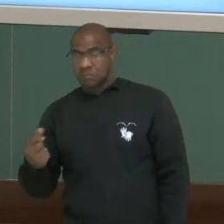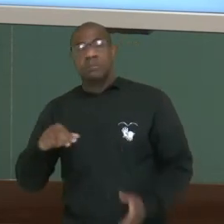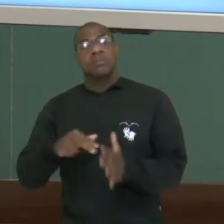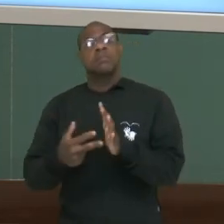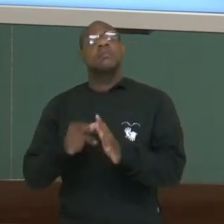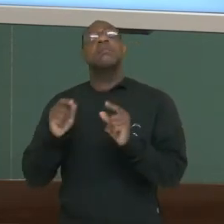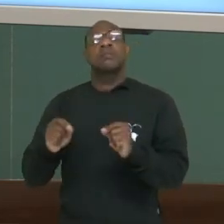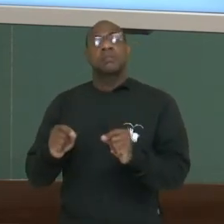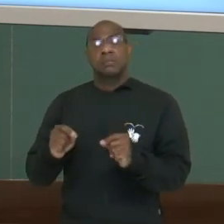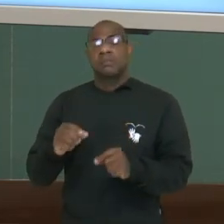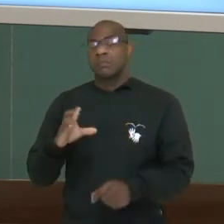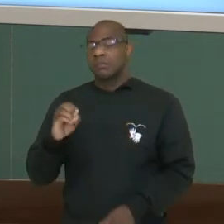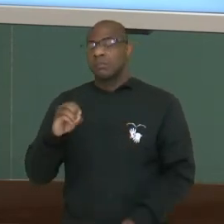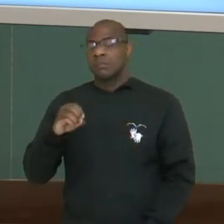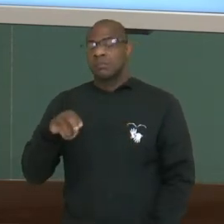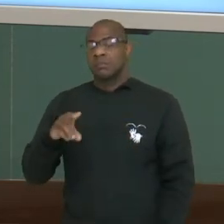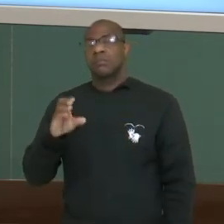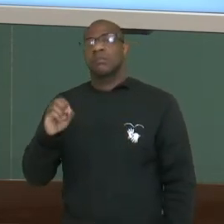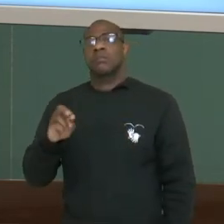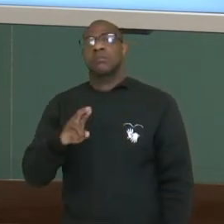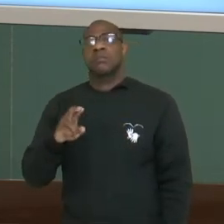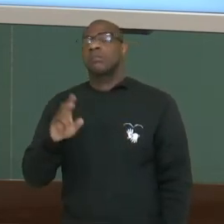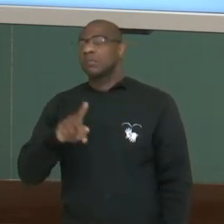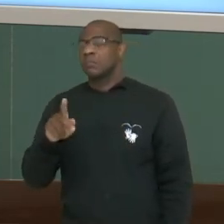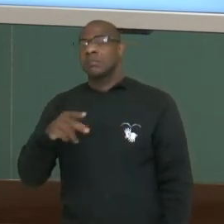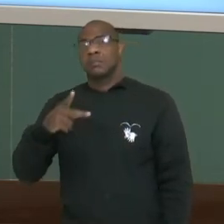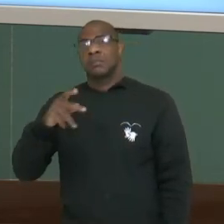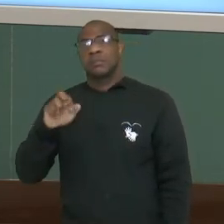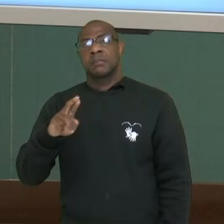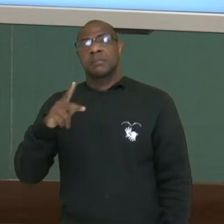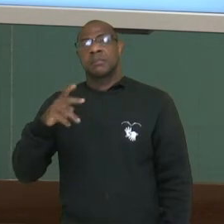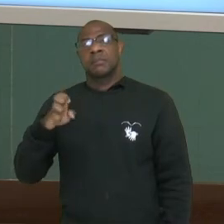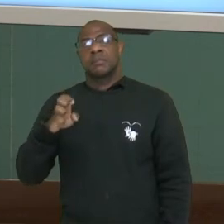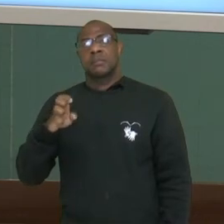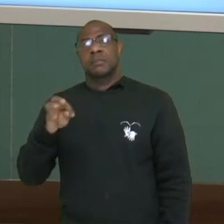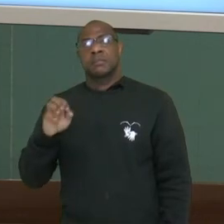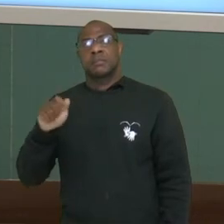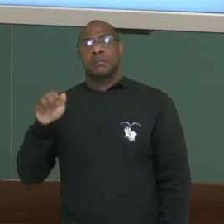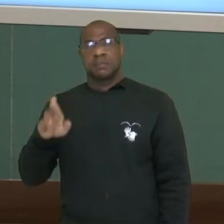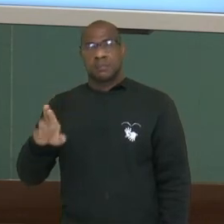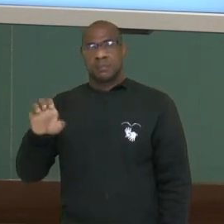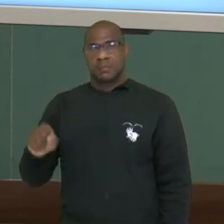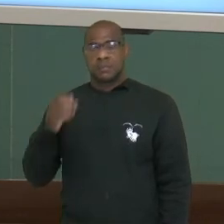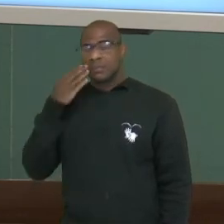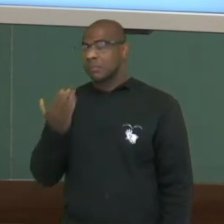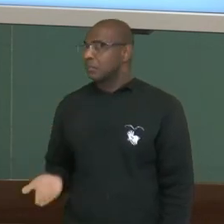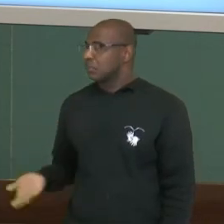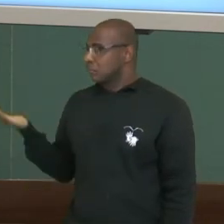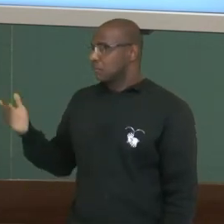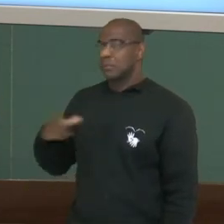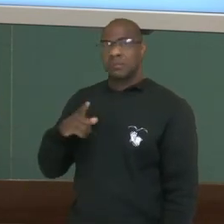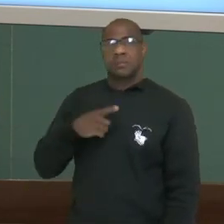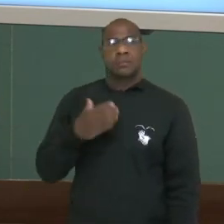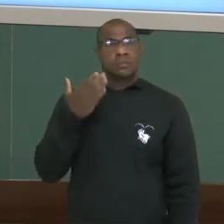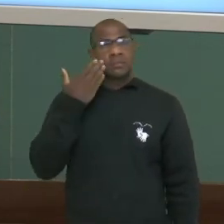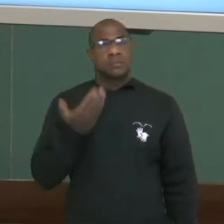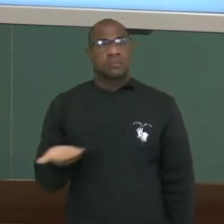são concorrentes, são perpendiculares entre si. Tranquilo? Então aqui nós temos a questão